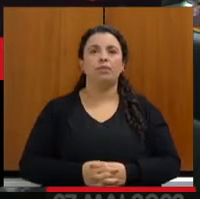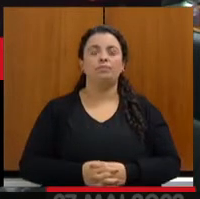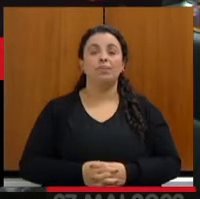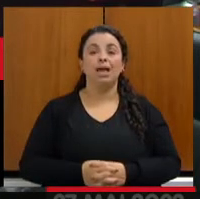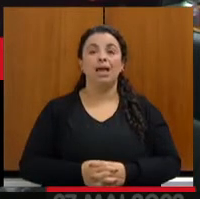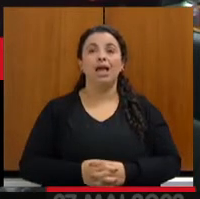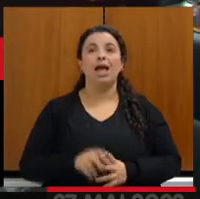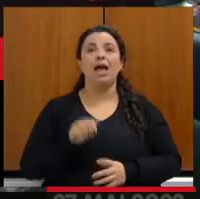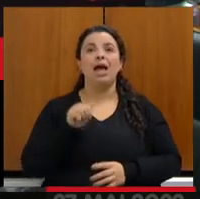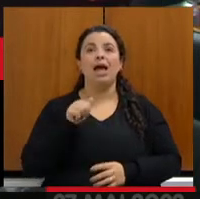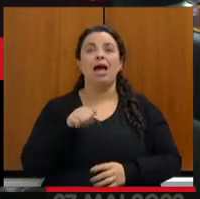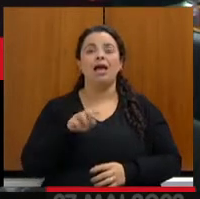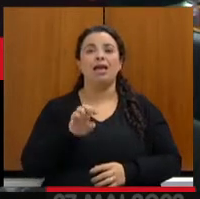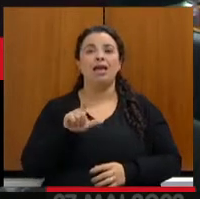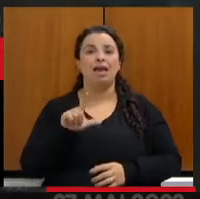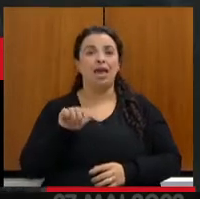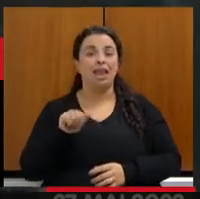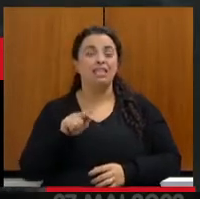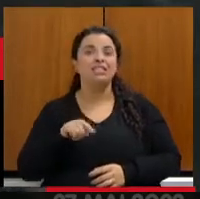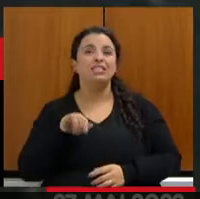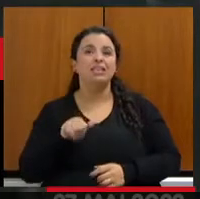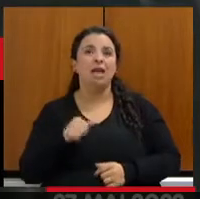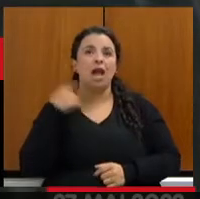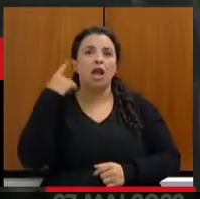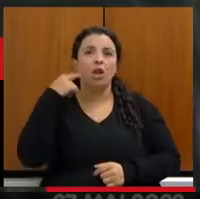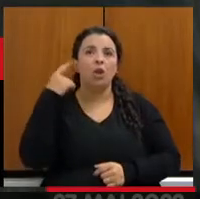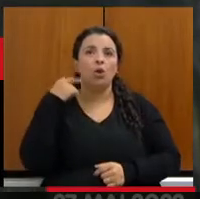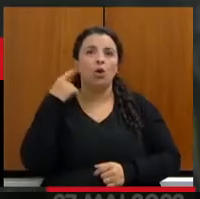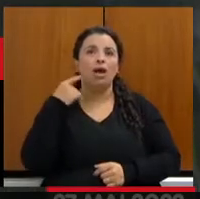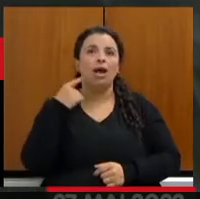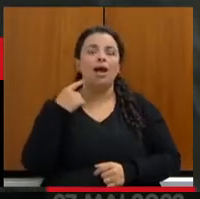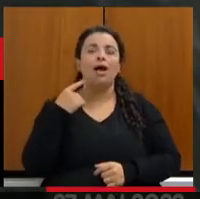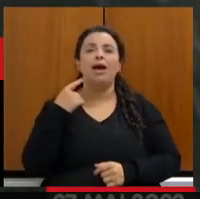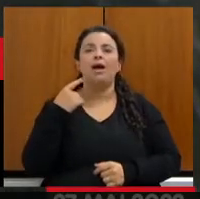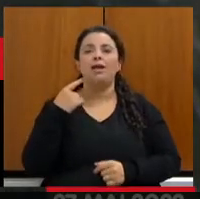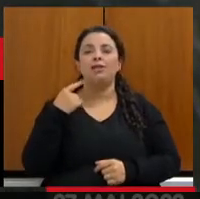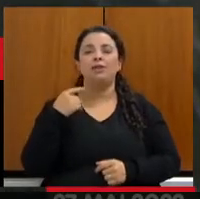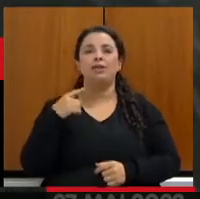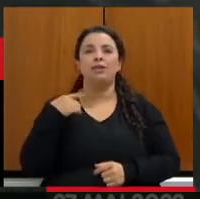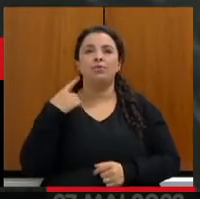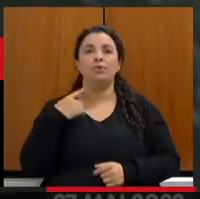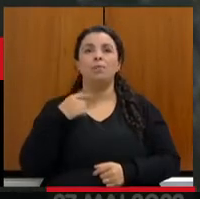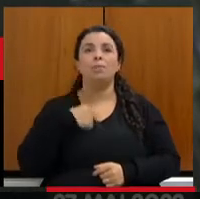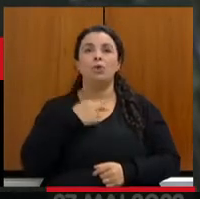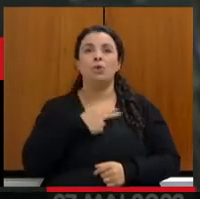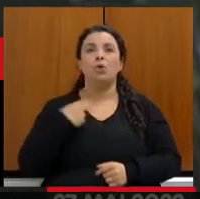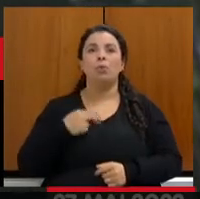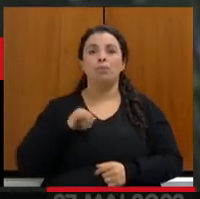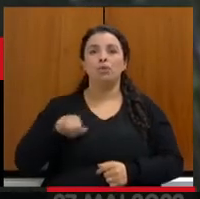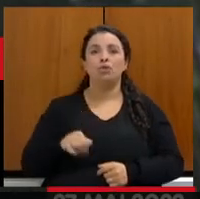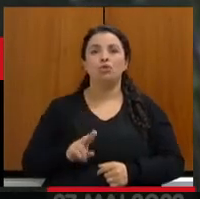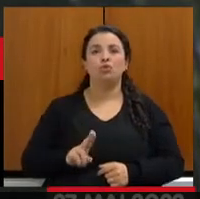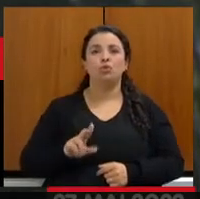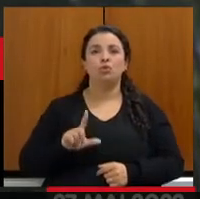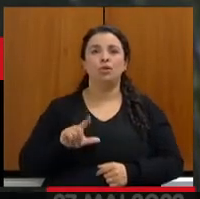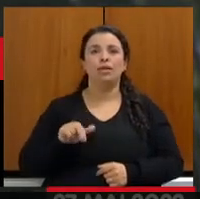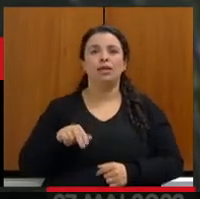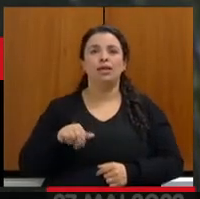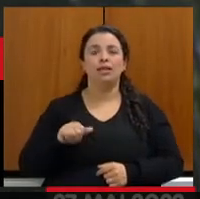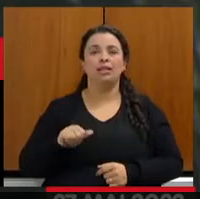louca da sua advogada muito prazer meu nome é Juliana normande tem uma honra de dedicar